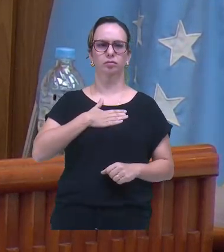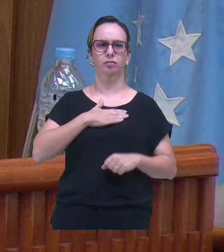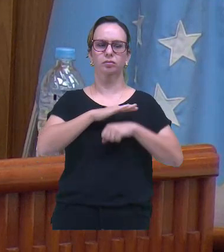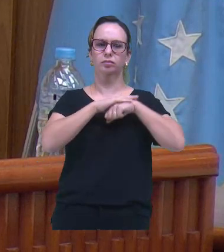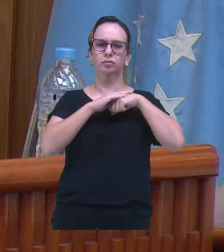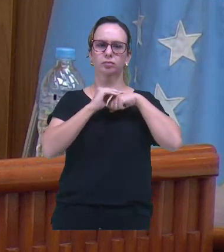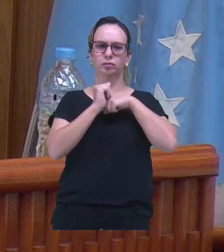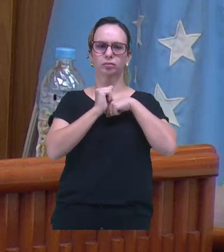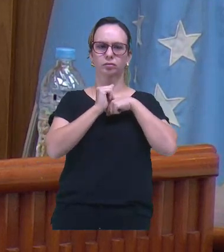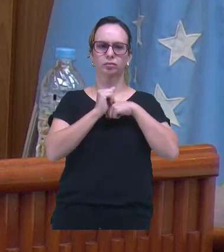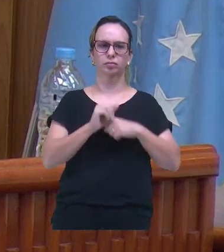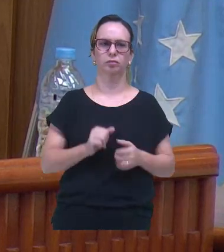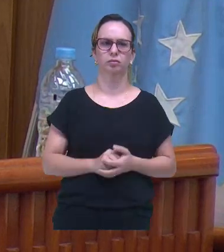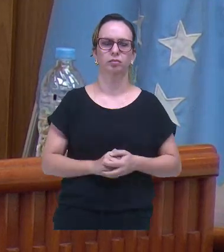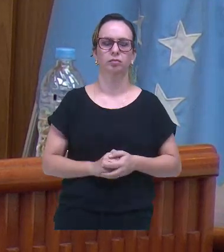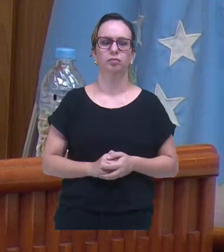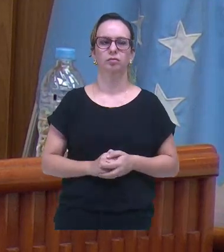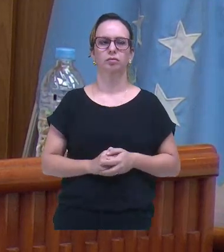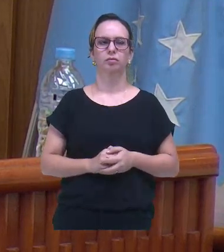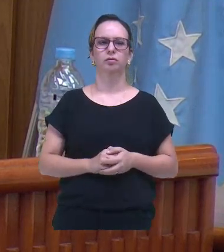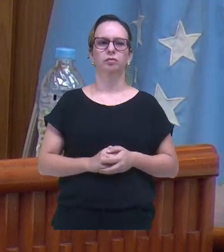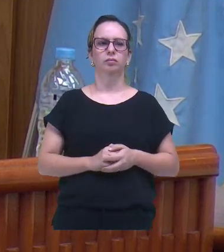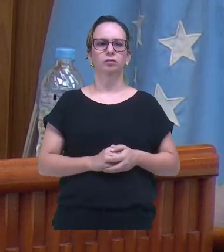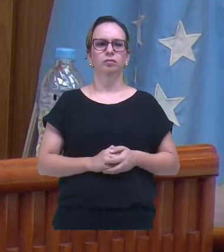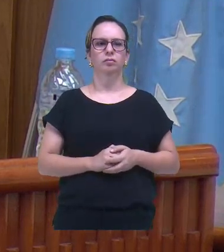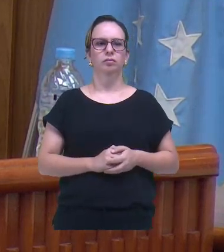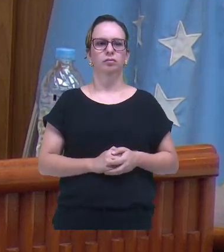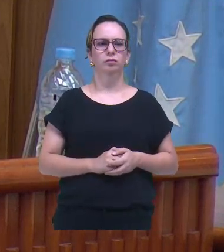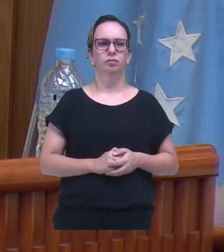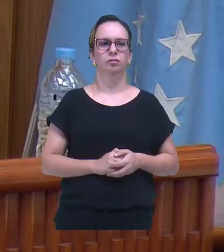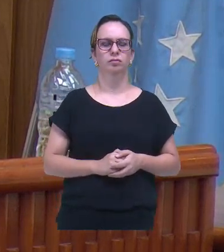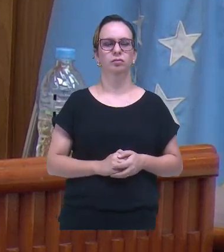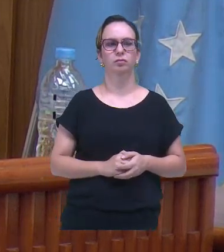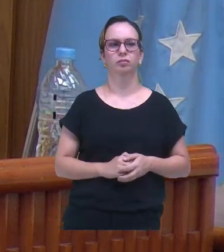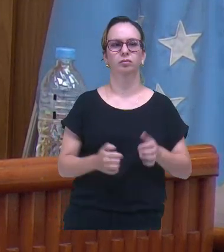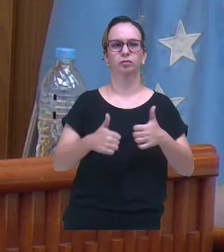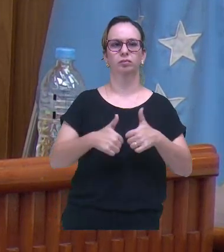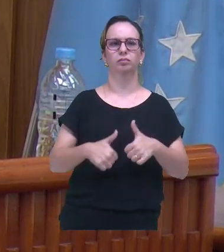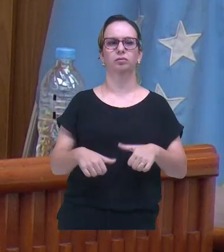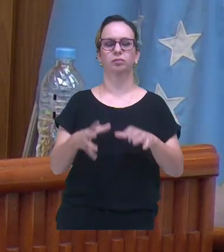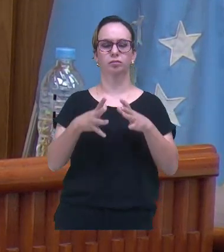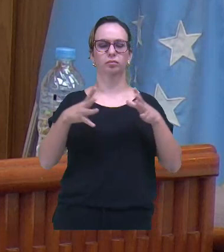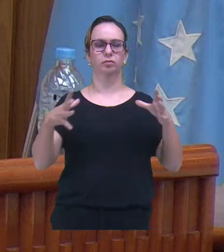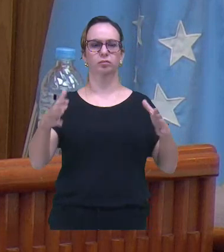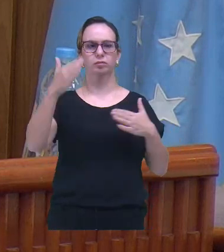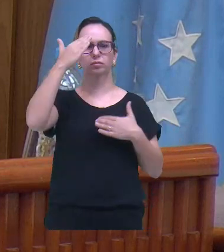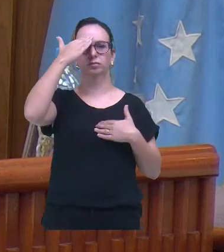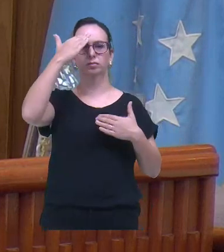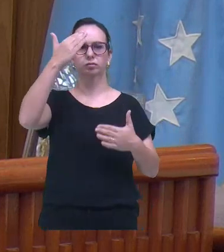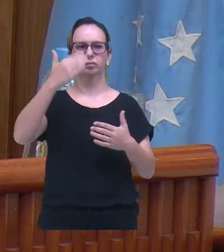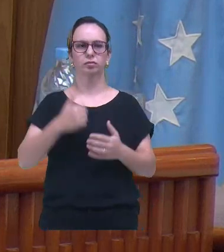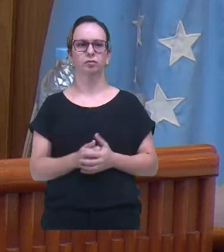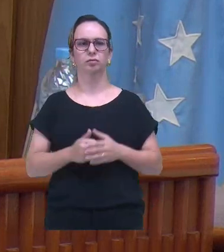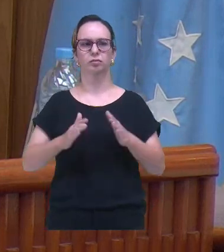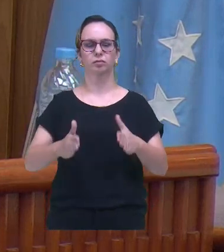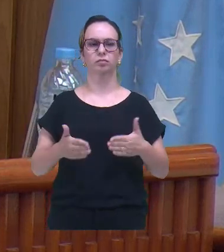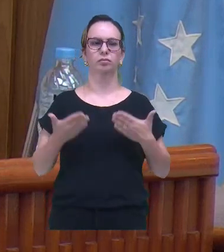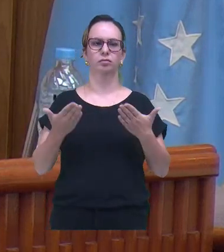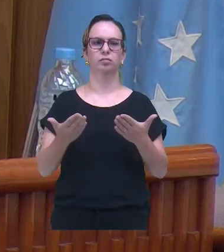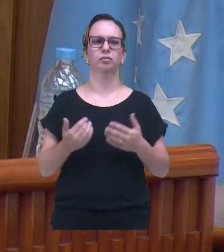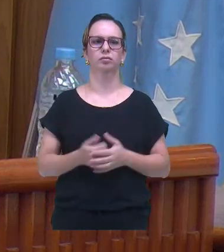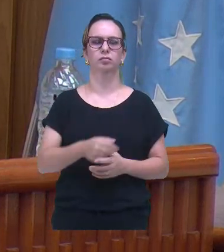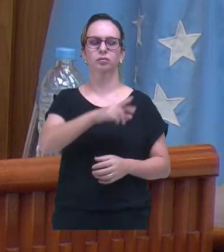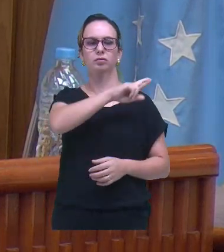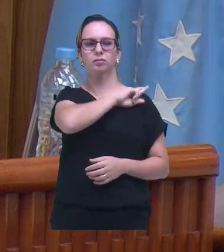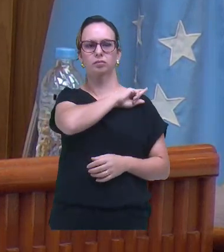de tudo, leve. Sou imensamente grata à dedicação e à